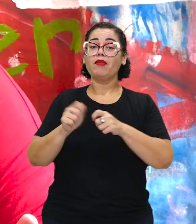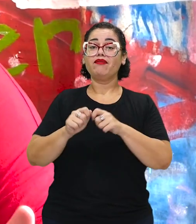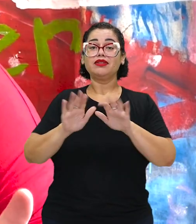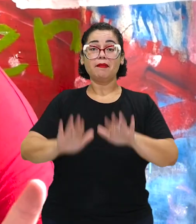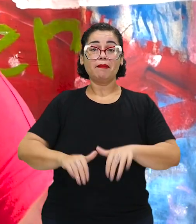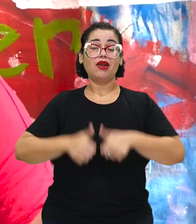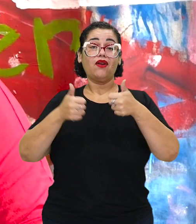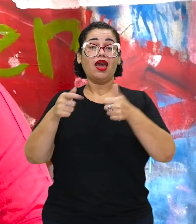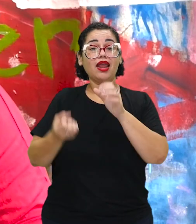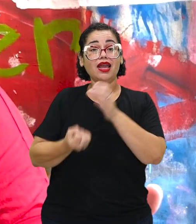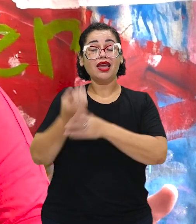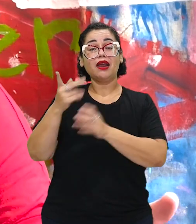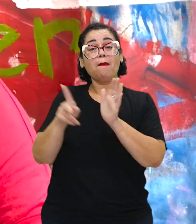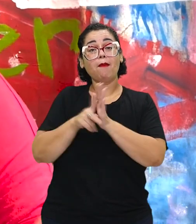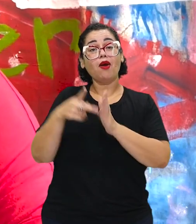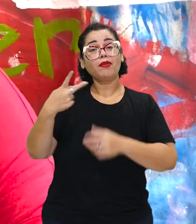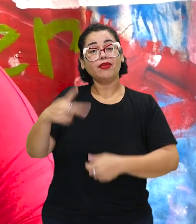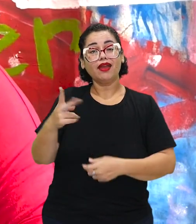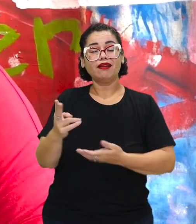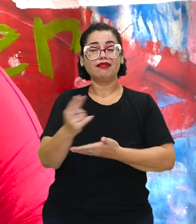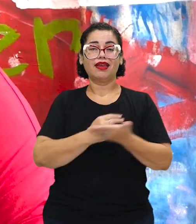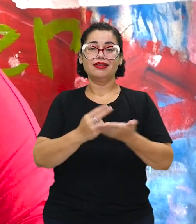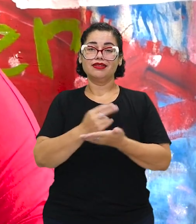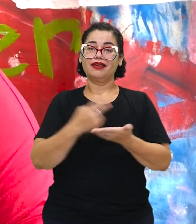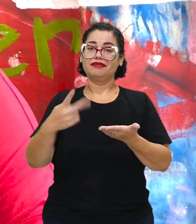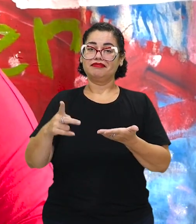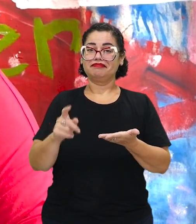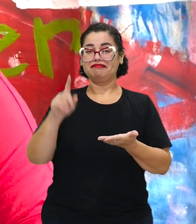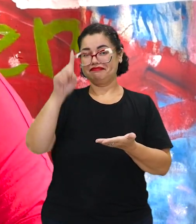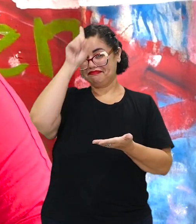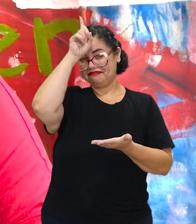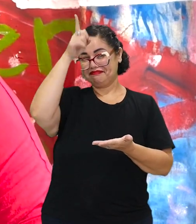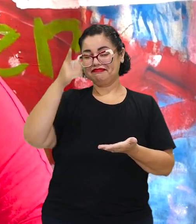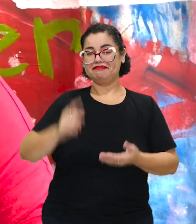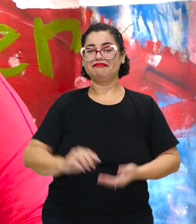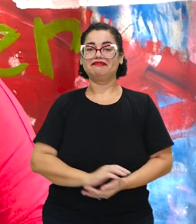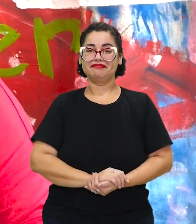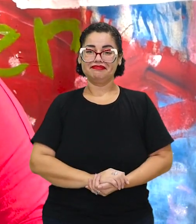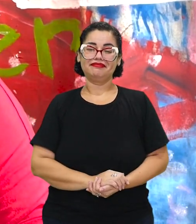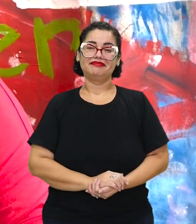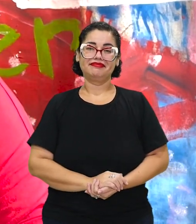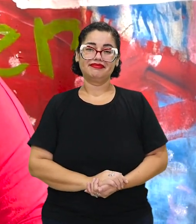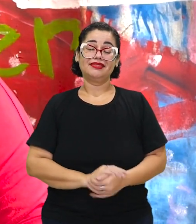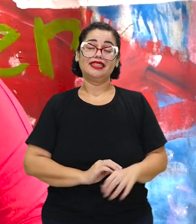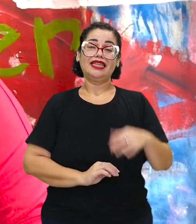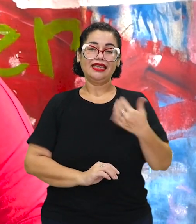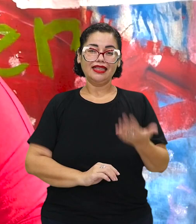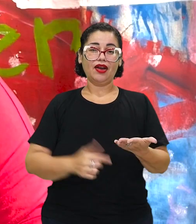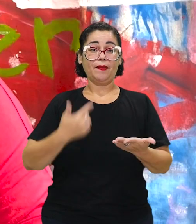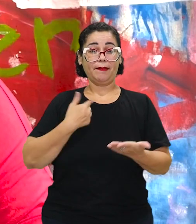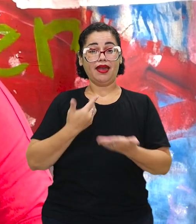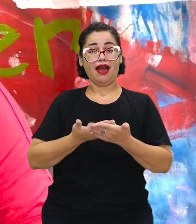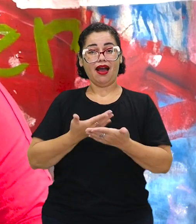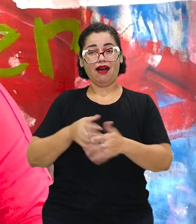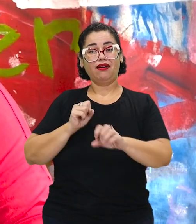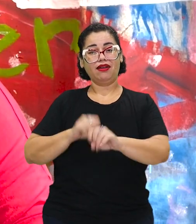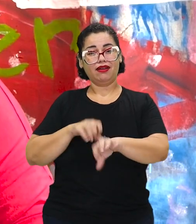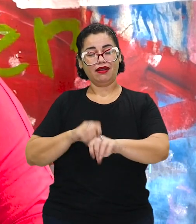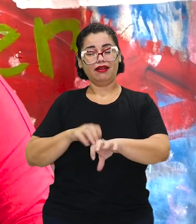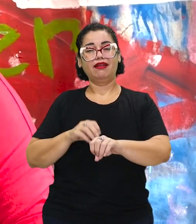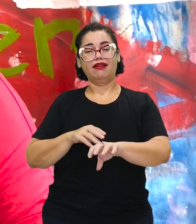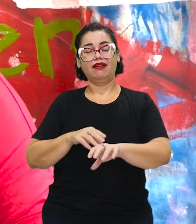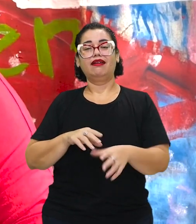é que ele vai podendo criar as suas próprias personagens. Então, nas minhas